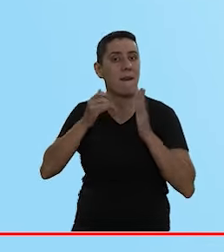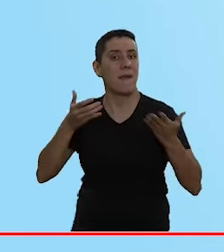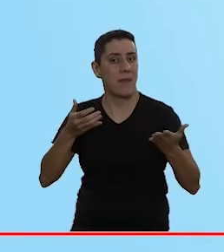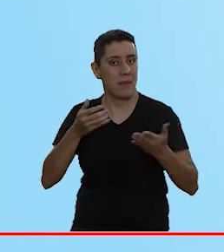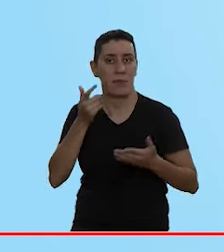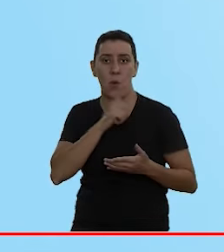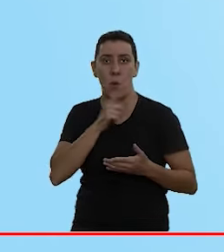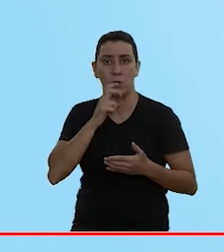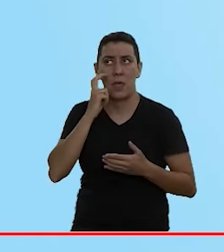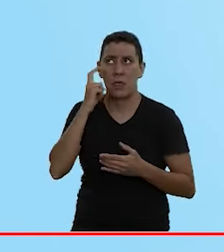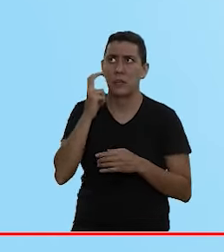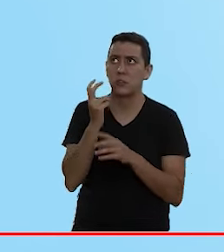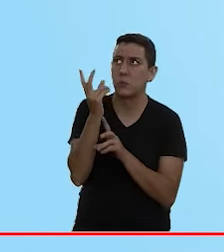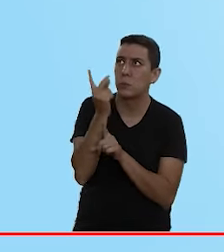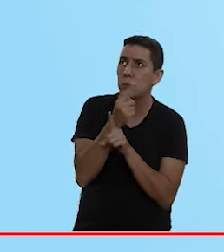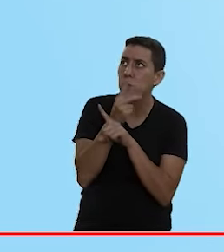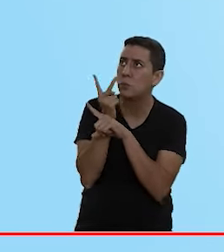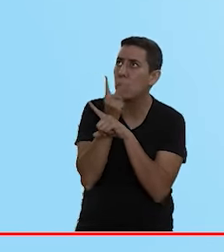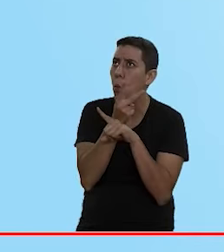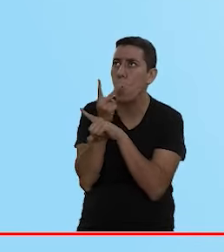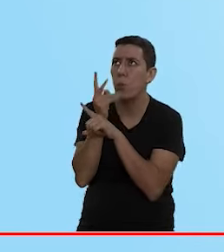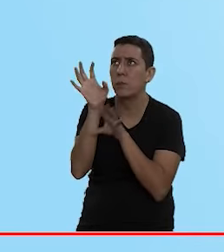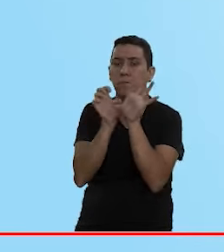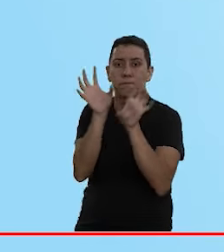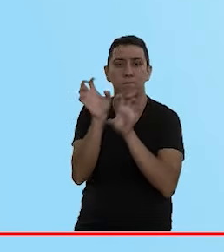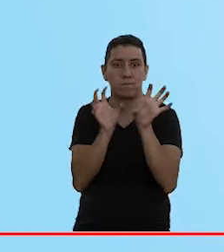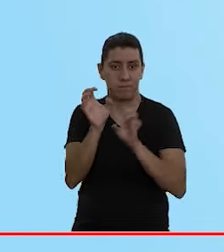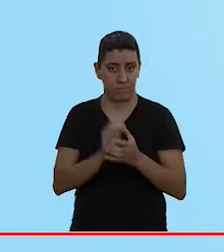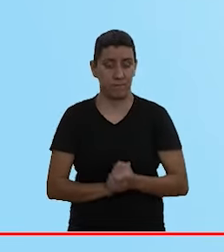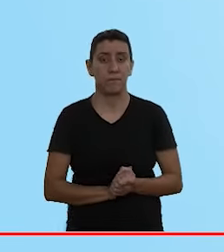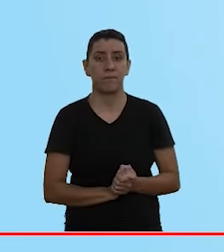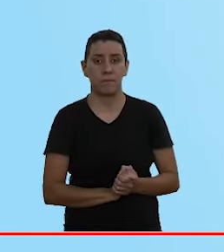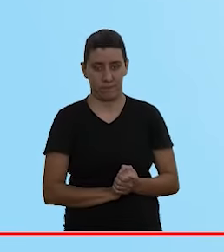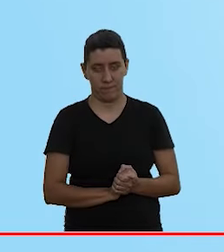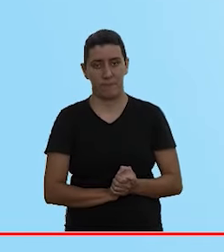inteligente. Temos também uma aplicação de levantamento de curva IV.